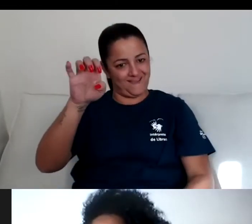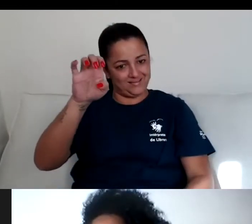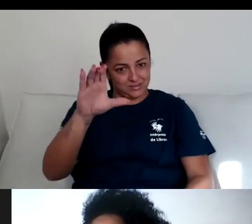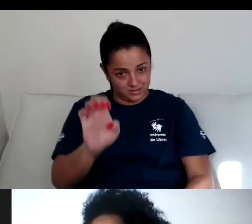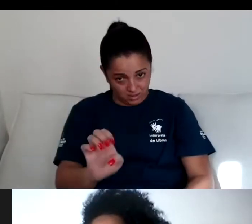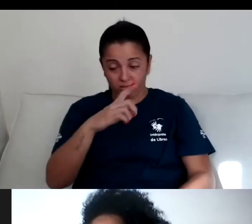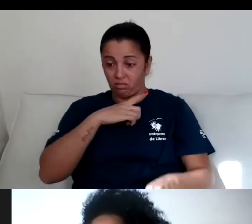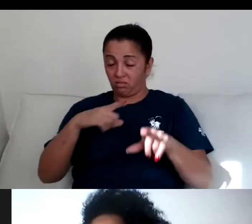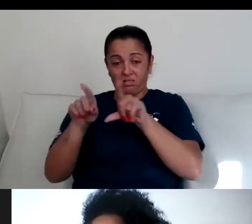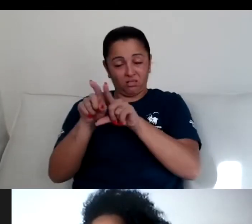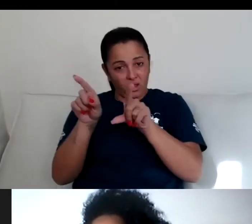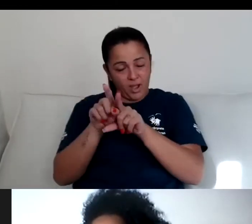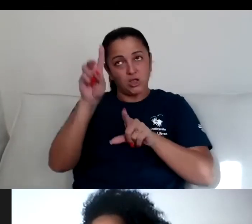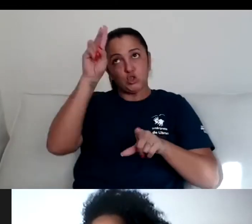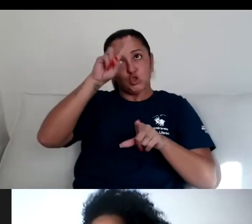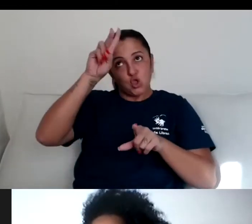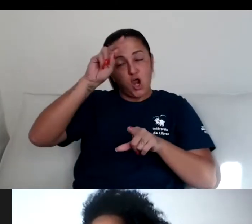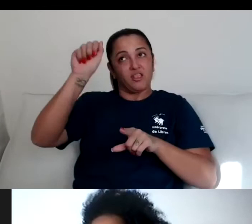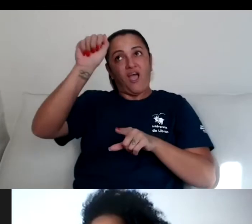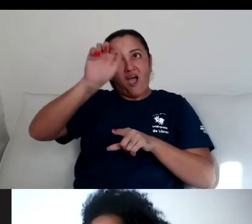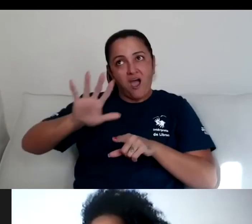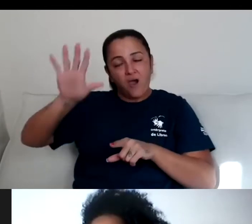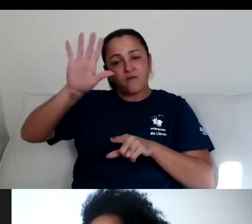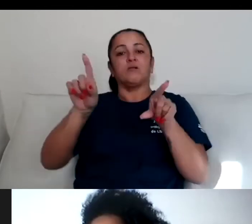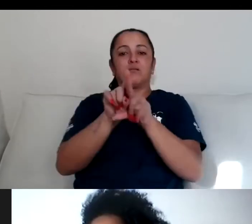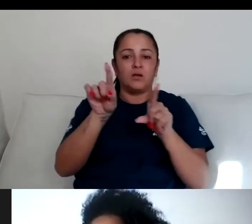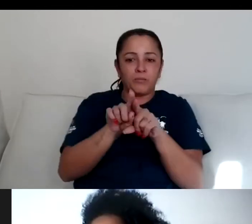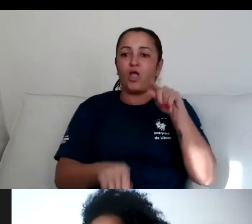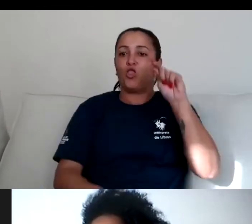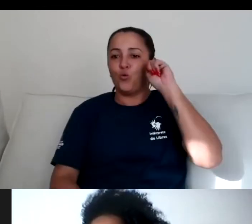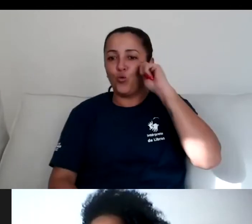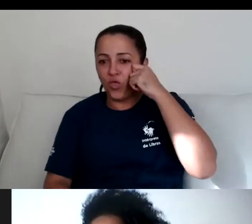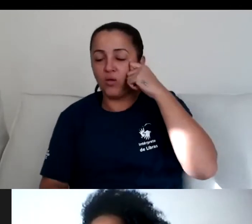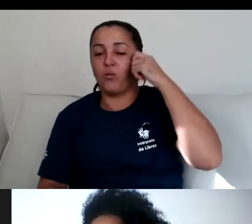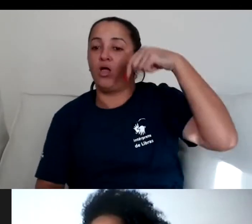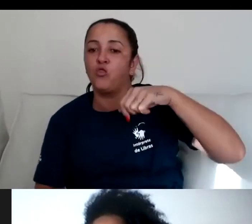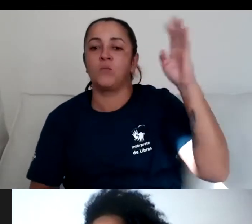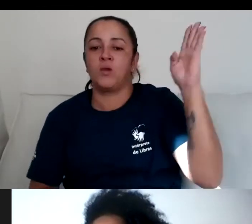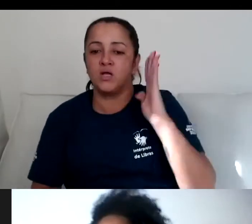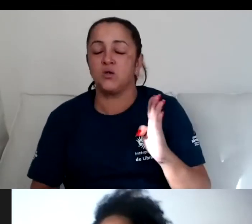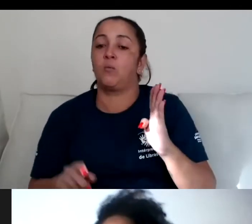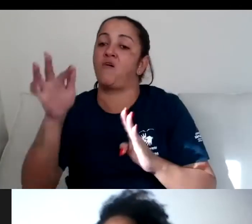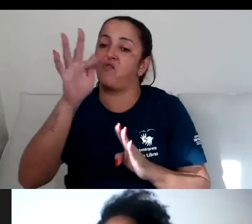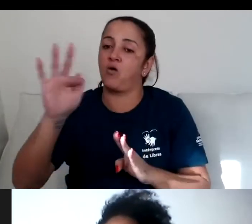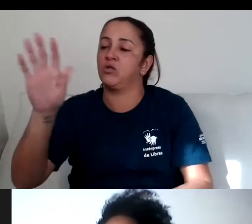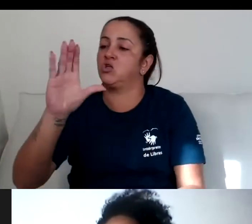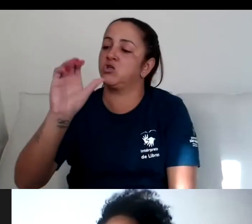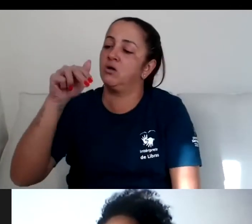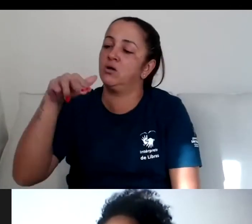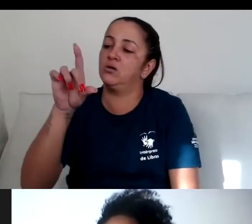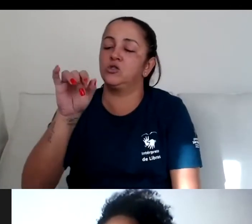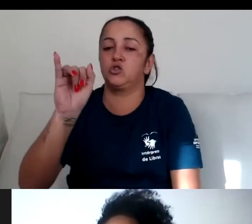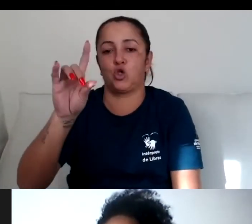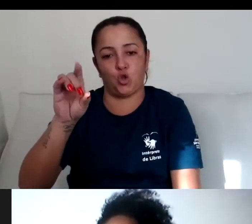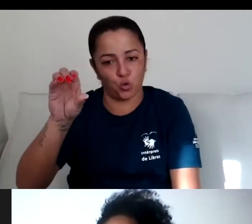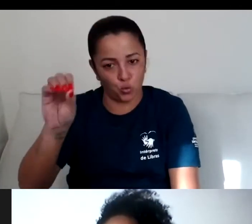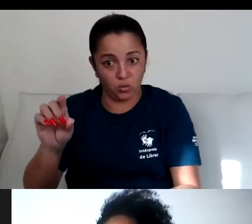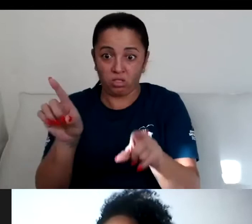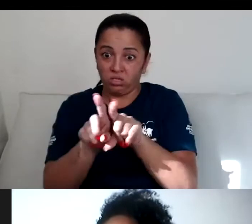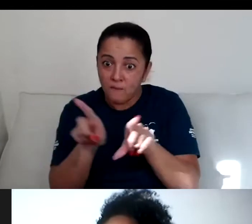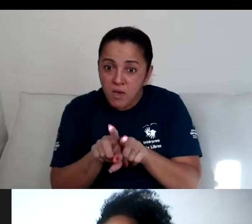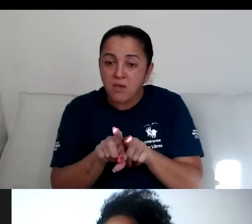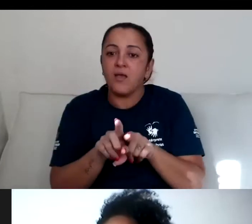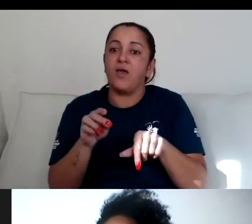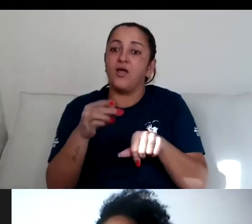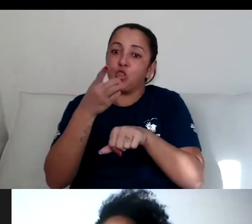do Negro no Brasil pela Universidade Cândido Mendes. E doutorado na Escola de Serviço Social